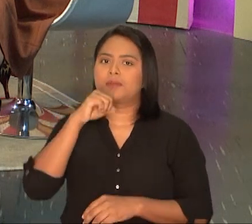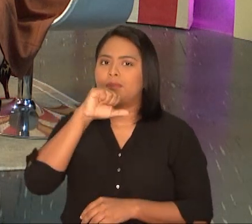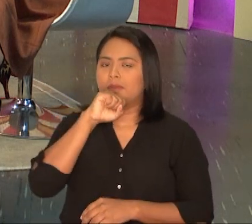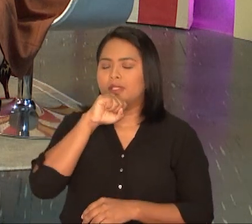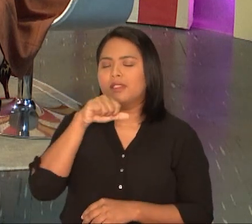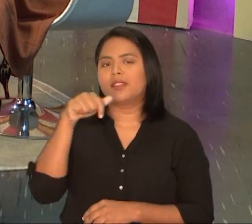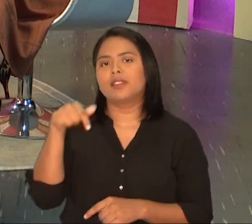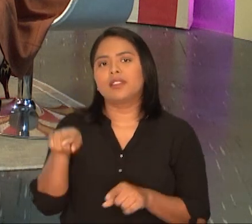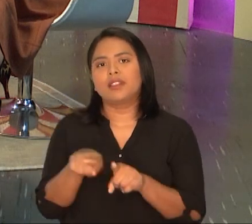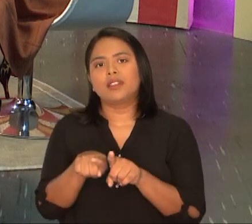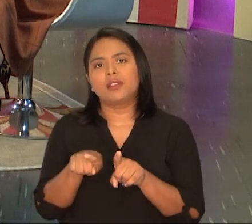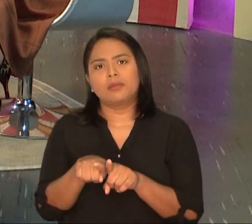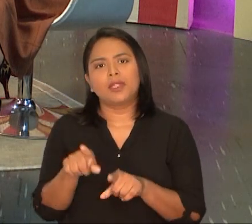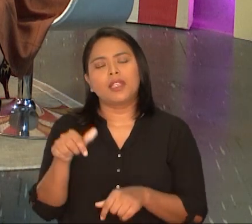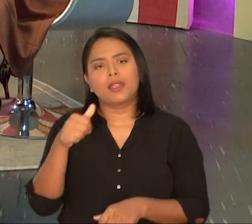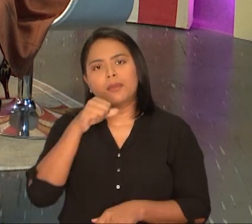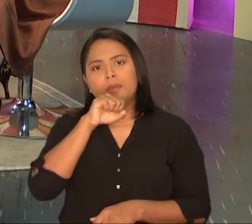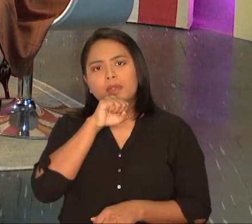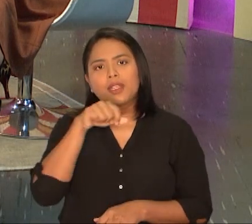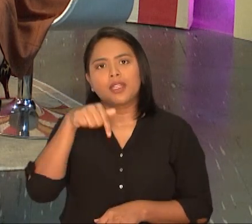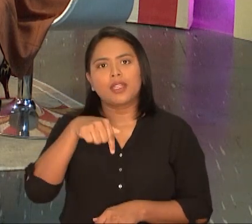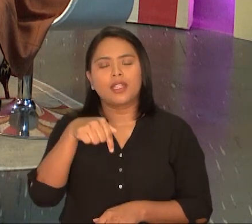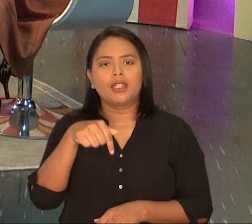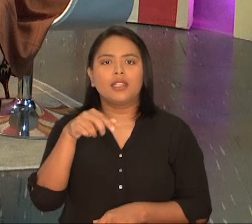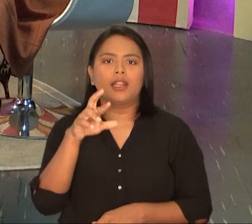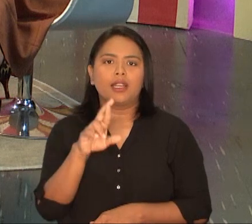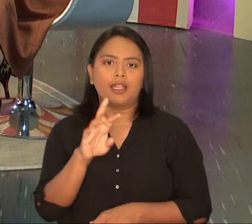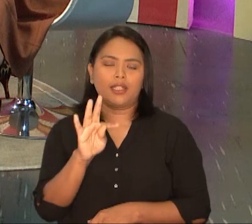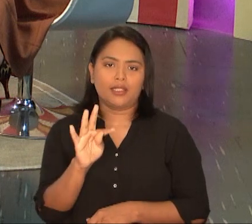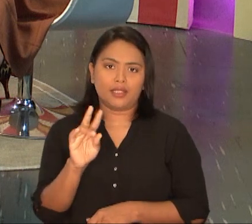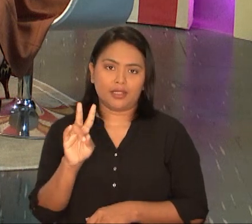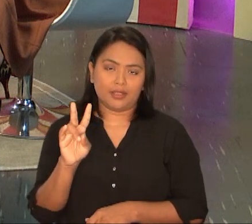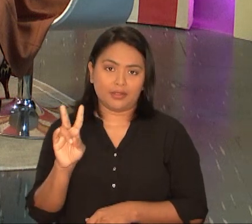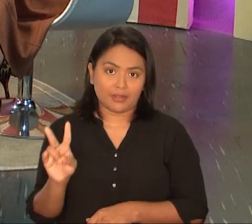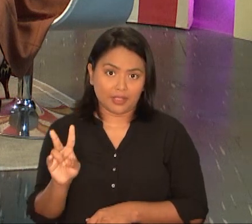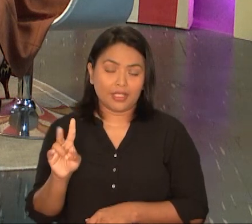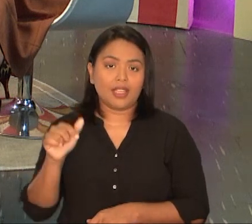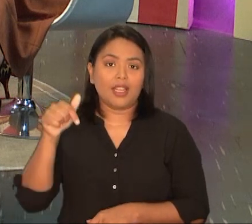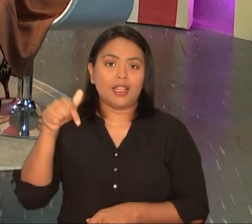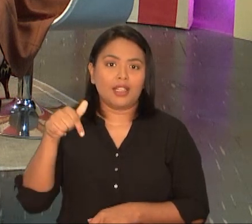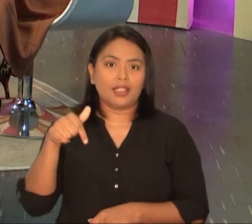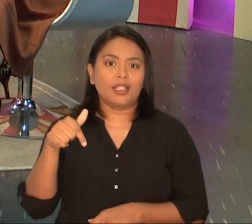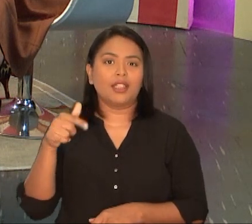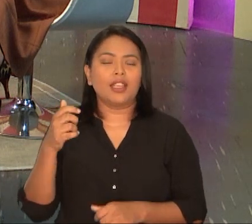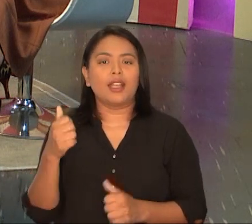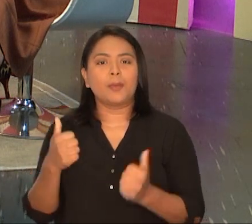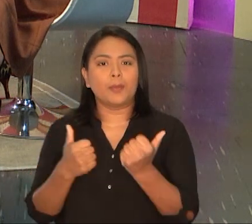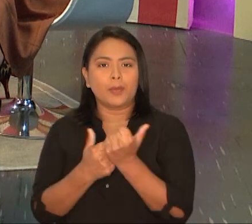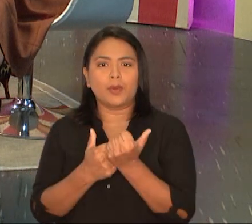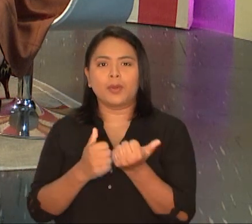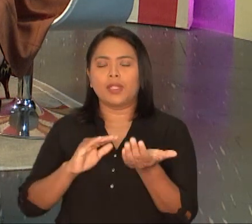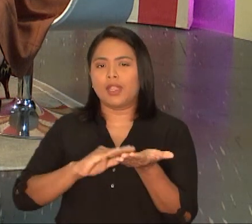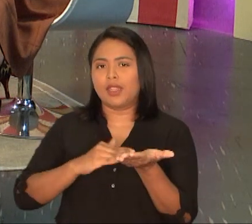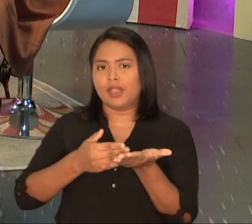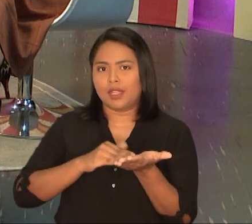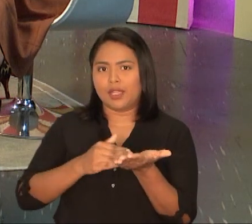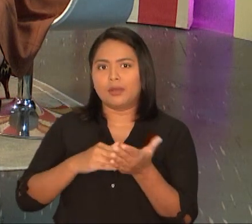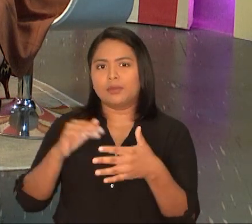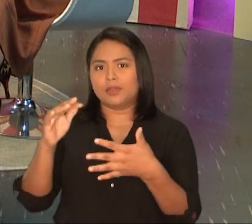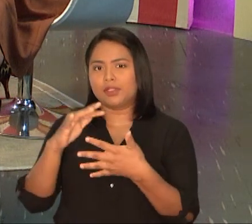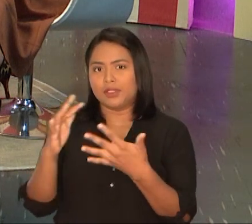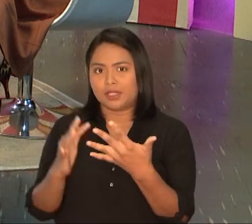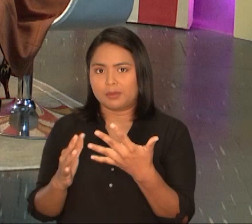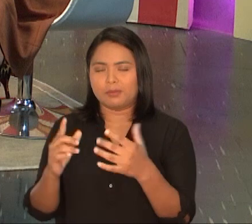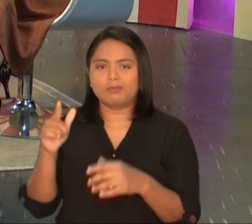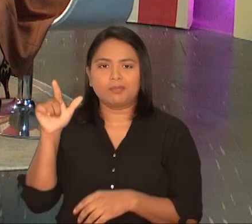RTV e para a Letícia Moraes, que está aqui como intérprete de Libras, que nos ajuda muito, né, Jéssica? E estamos